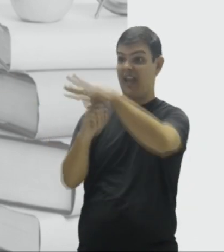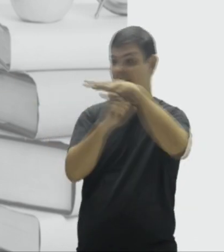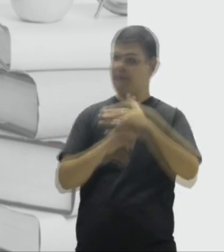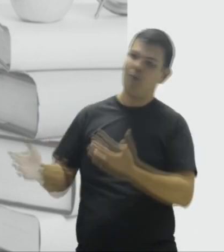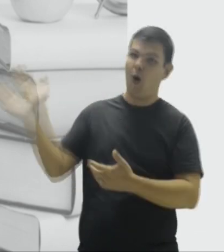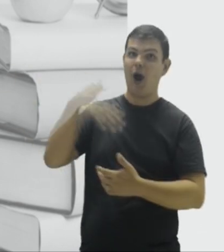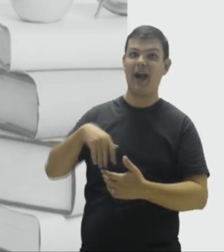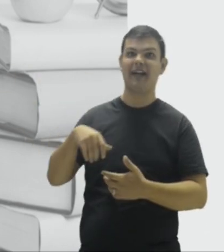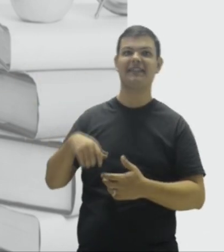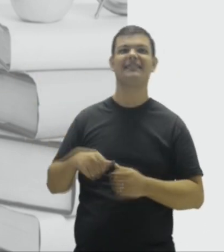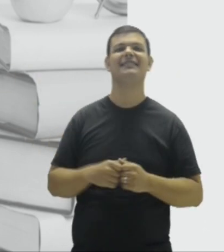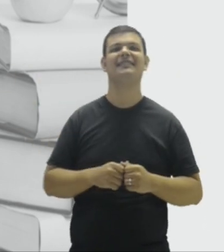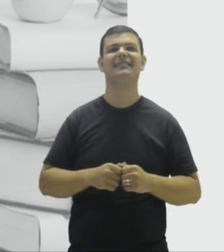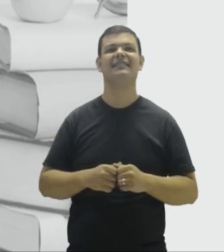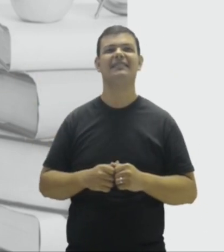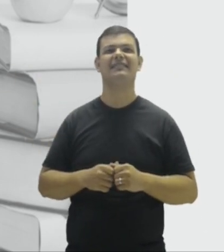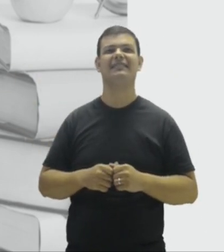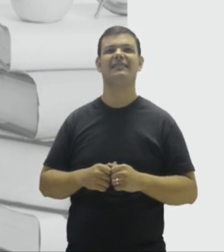crianças!